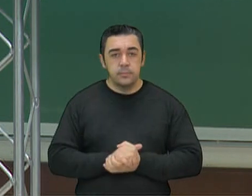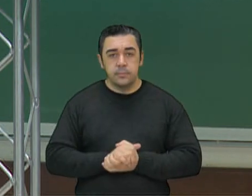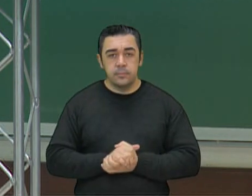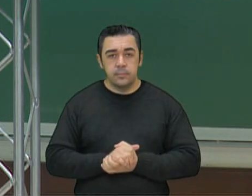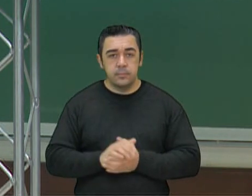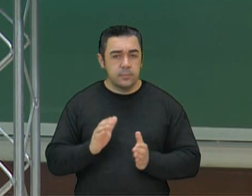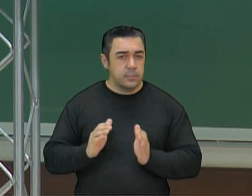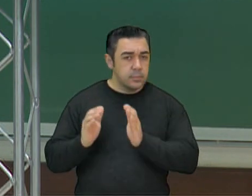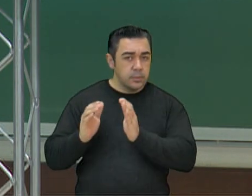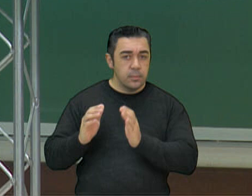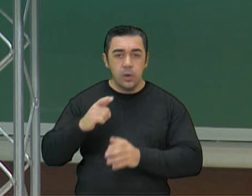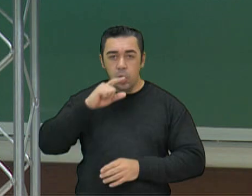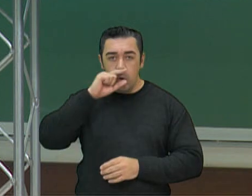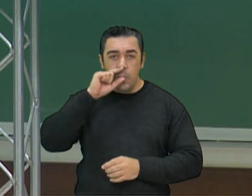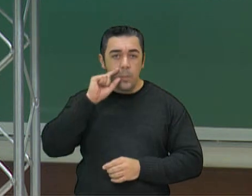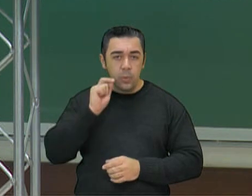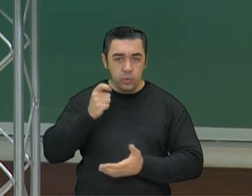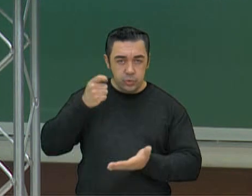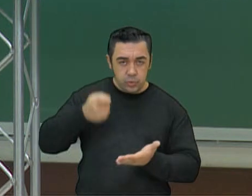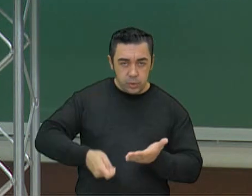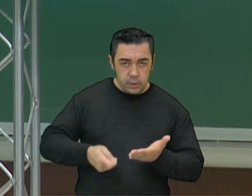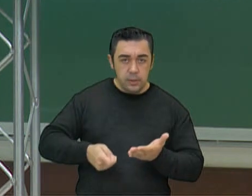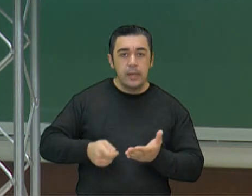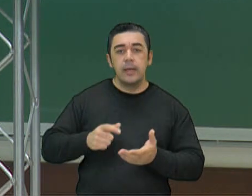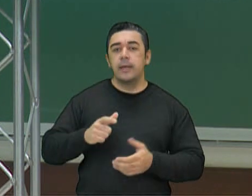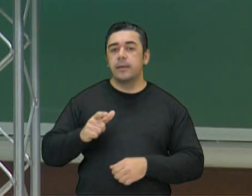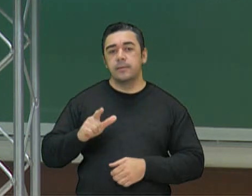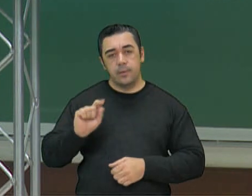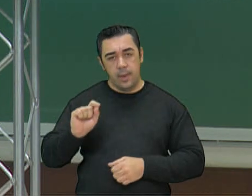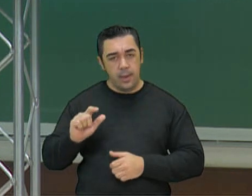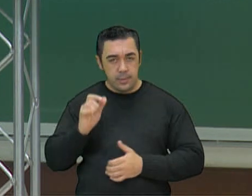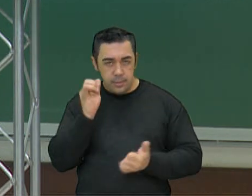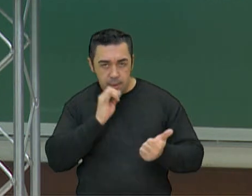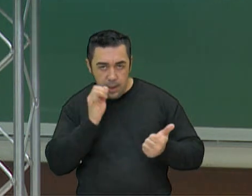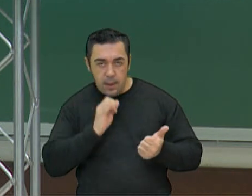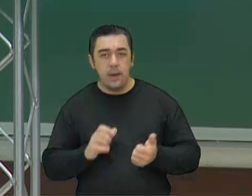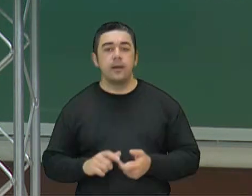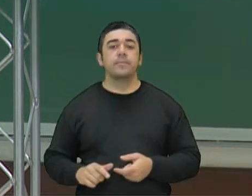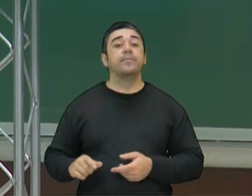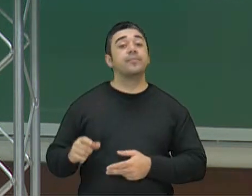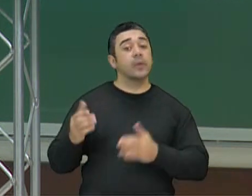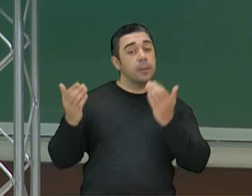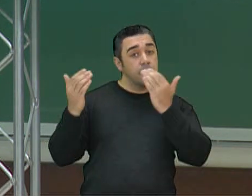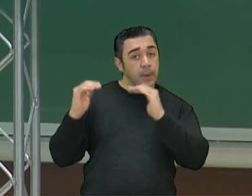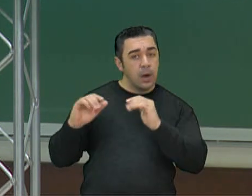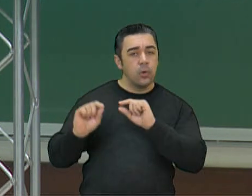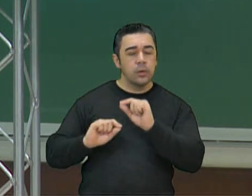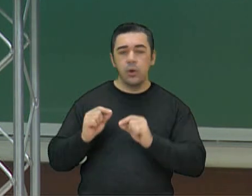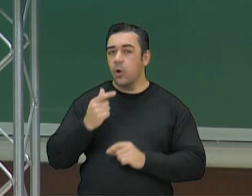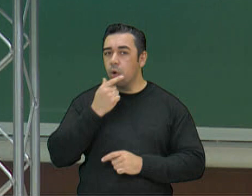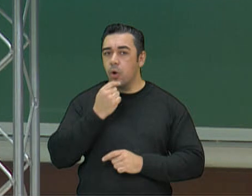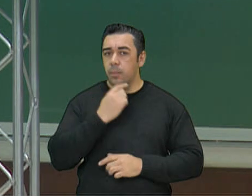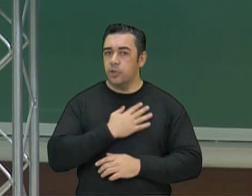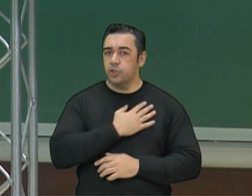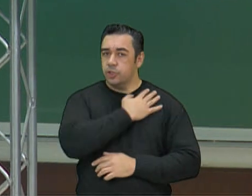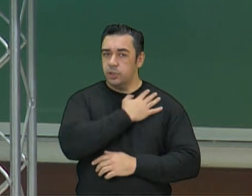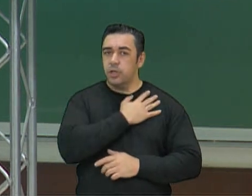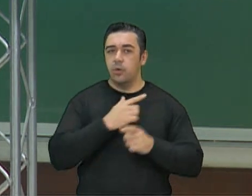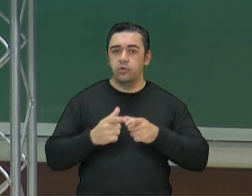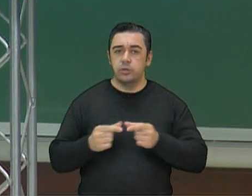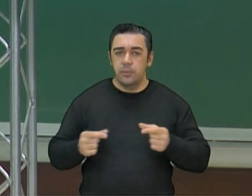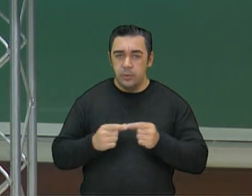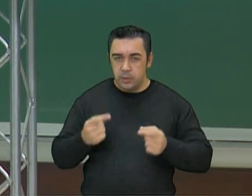mais acima o Mussolini, líder da Itália. E embaixo você tem um general japonês com roupas de exército, você